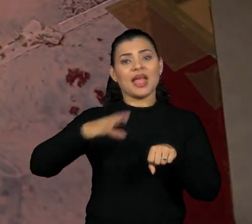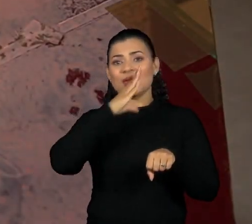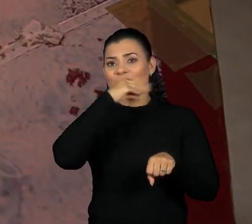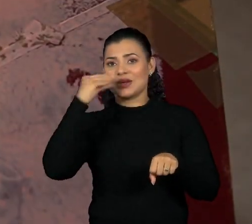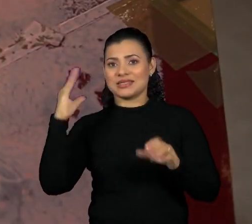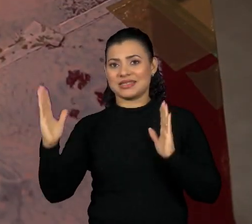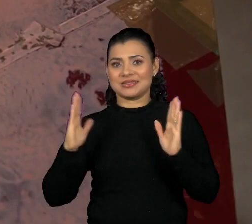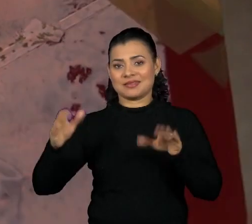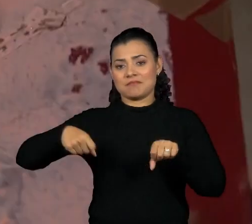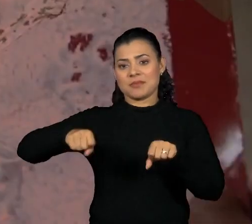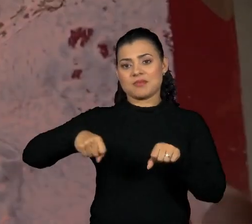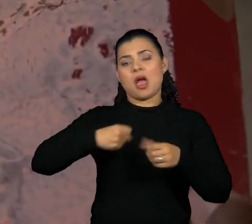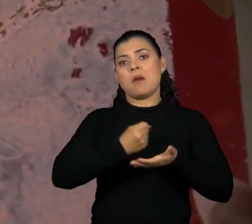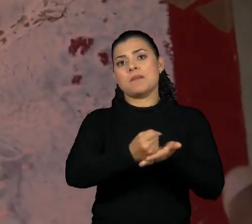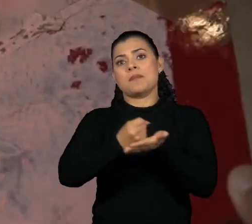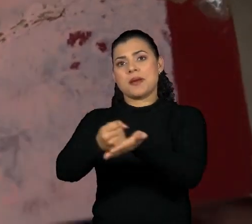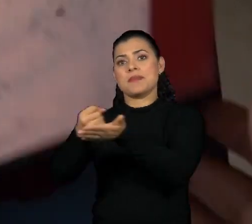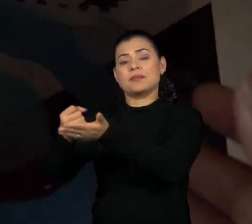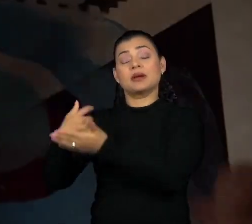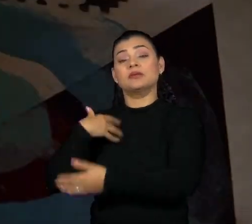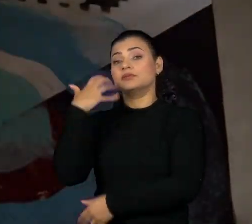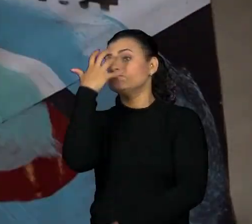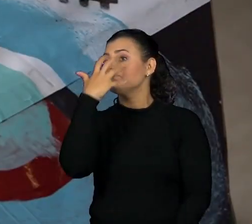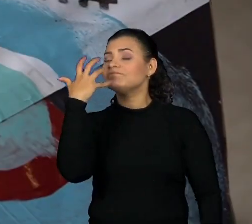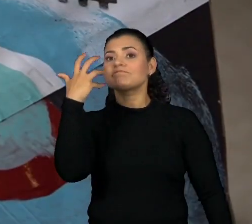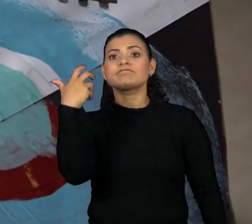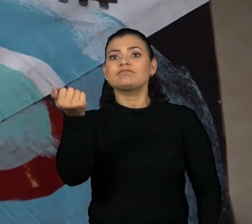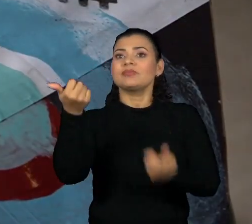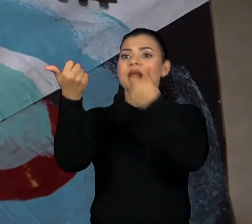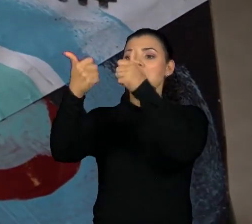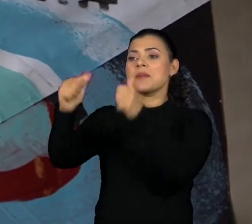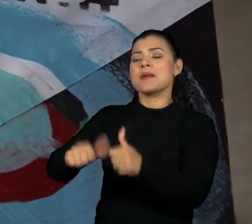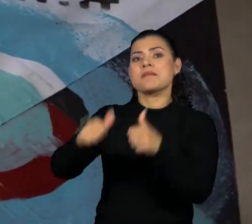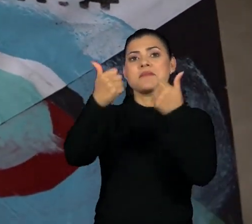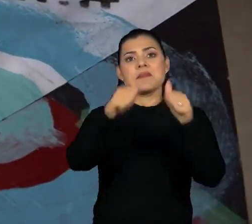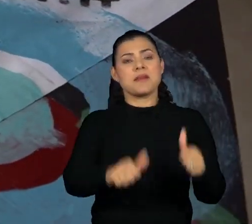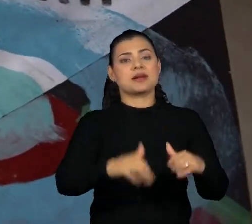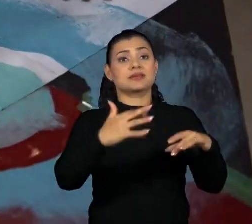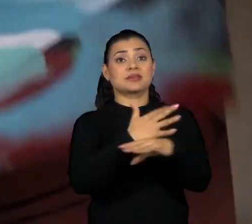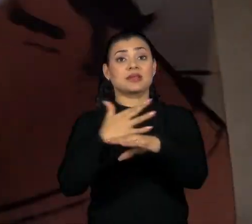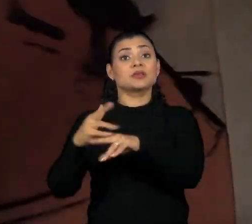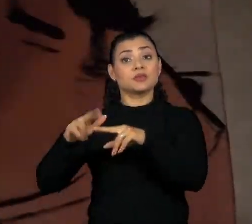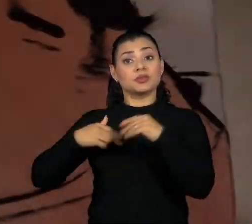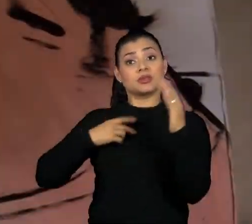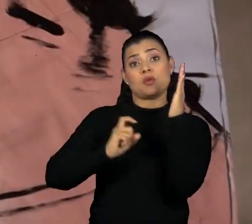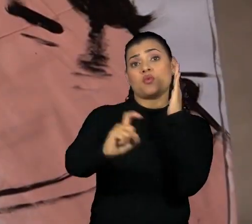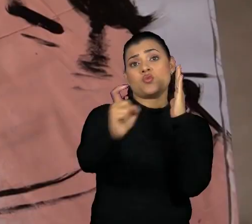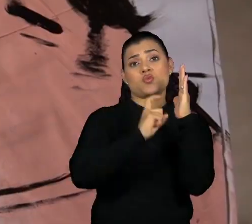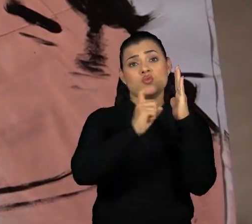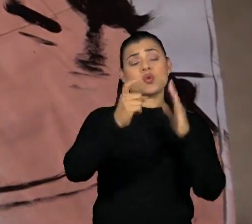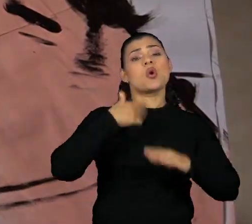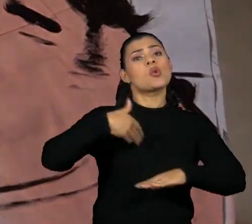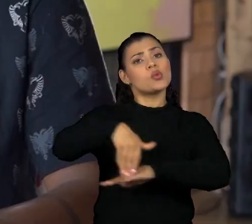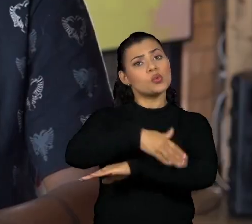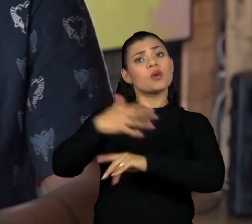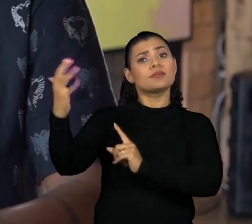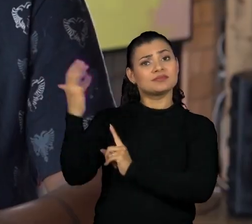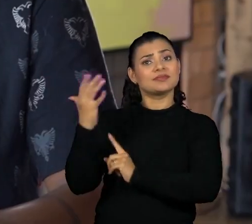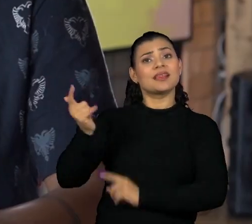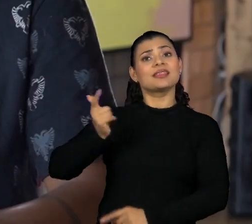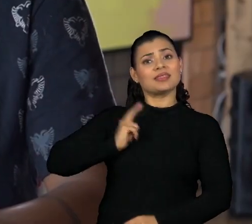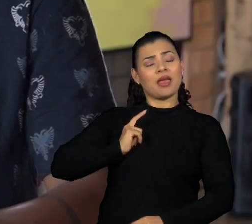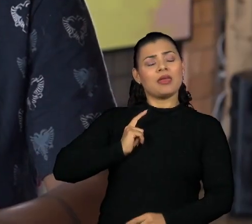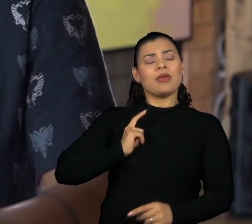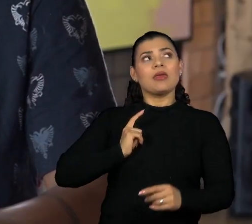adolescência, eu ficava fascinado com as esculturas espalhadas pela cidade. E quando eu pinto na rua, tem muito disso também. Eu não tento